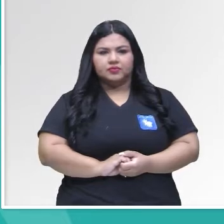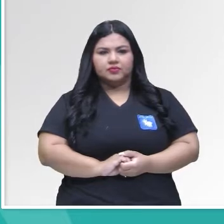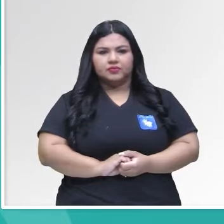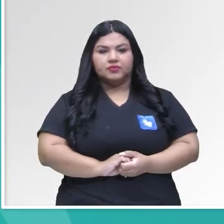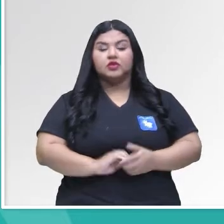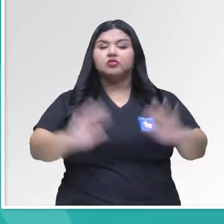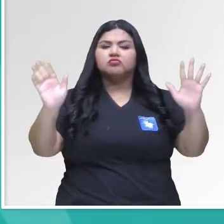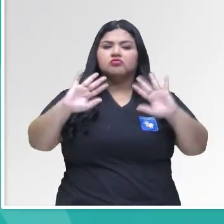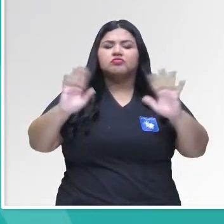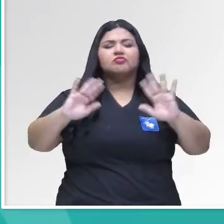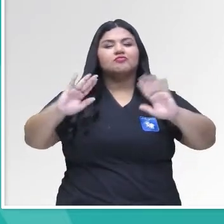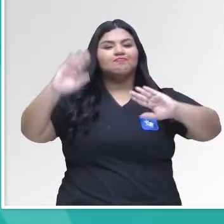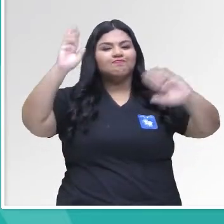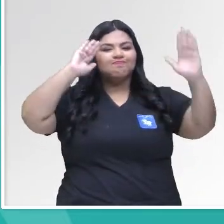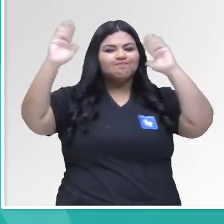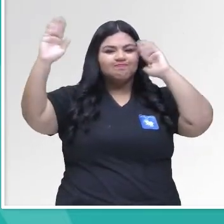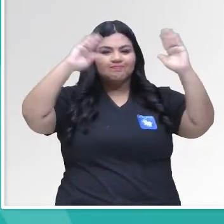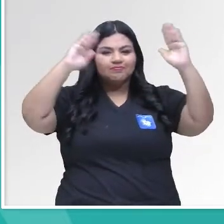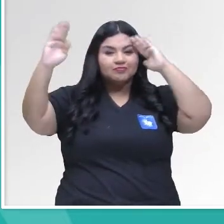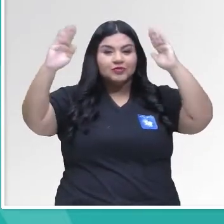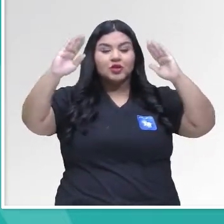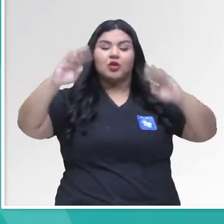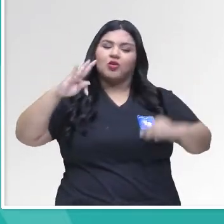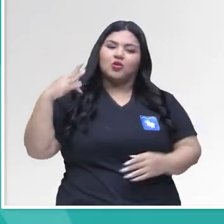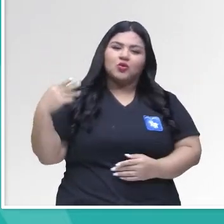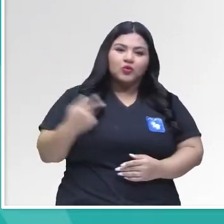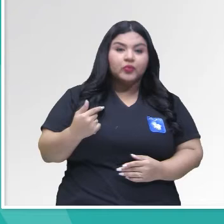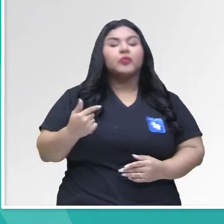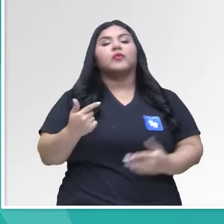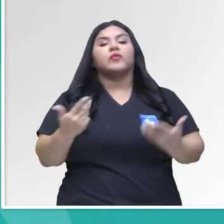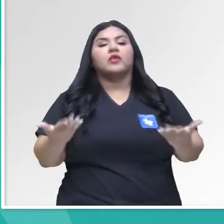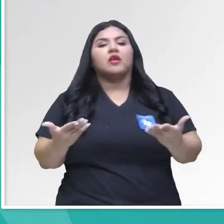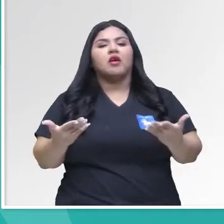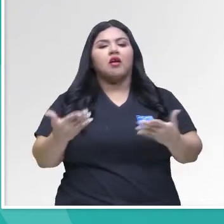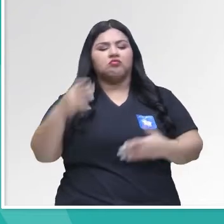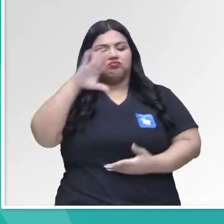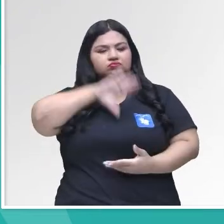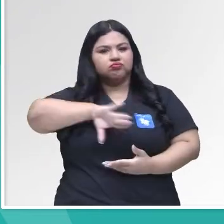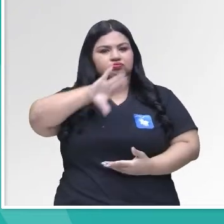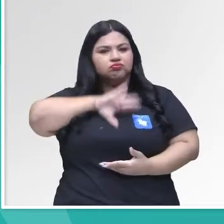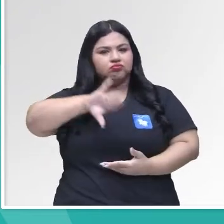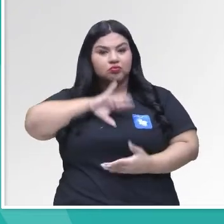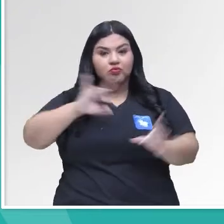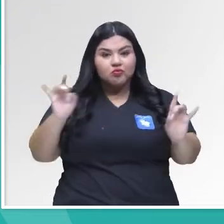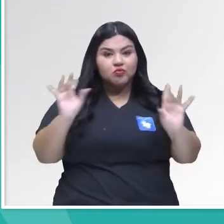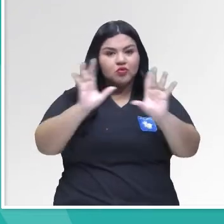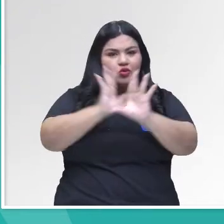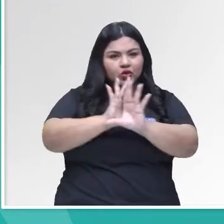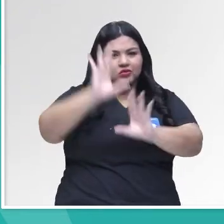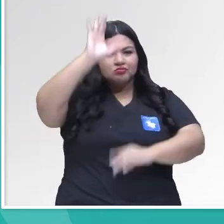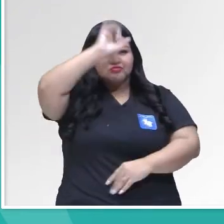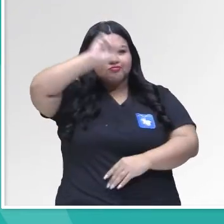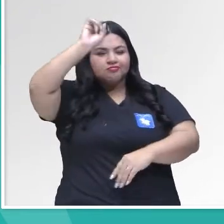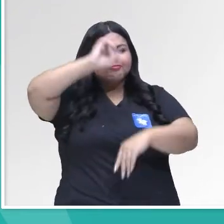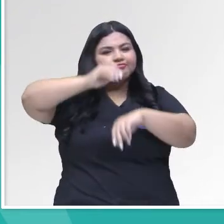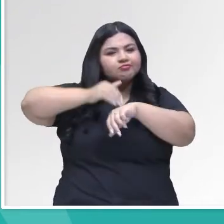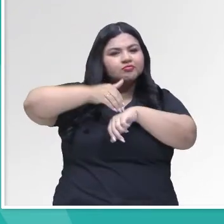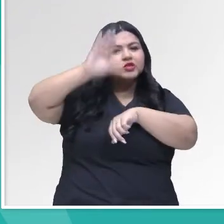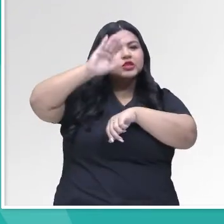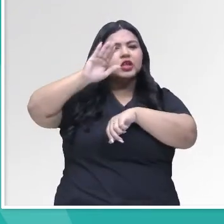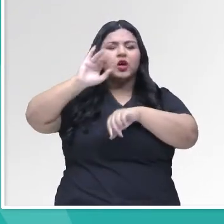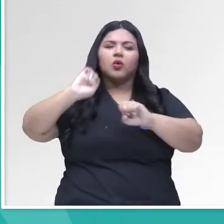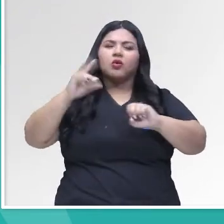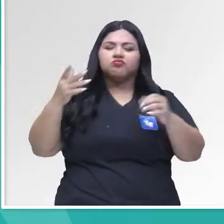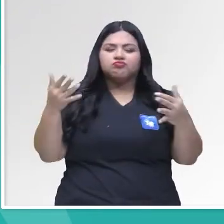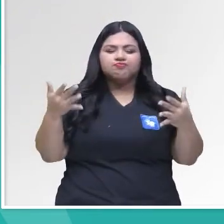Olá, saudações! Língua portuguesa. Pronto para aprender ainda mais ou